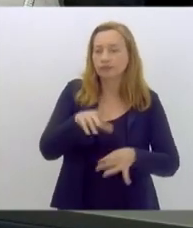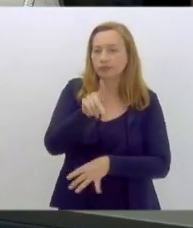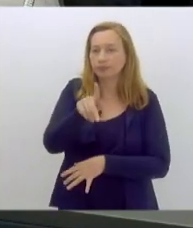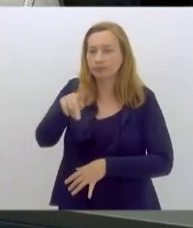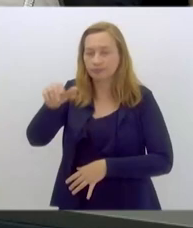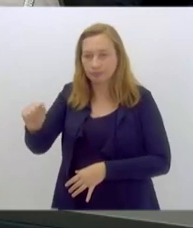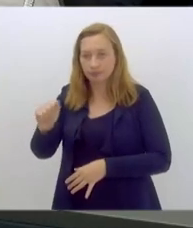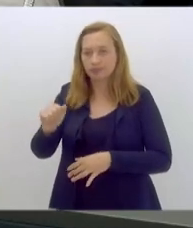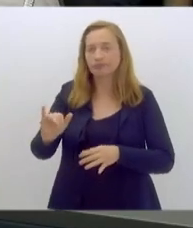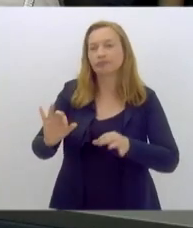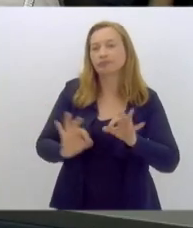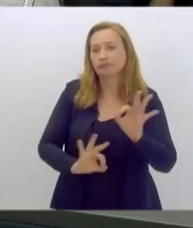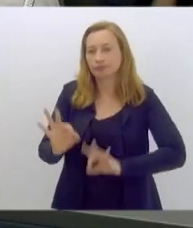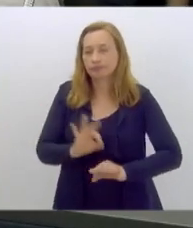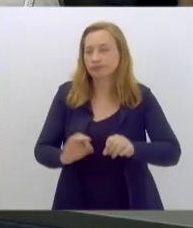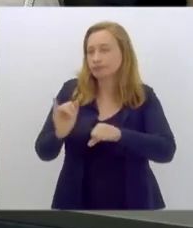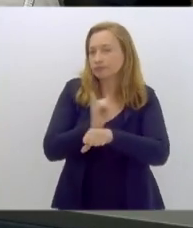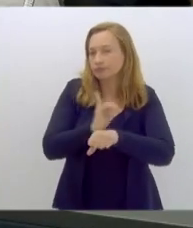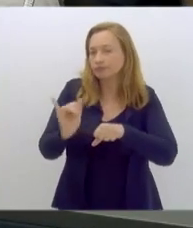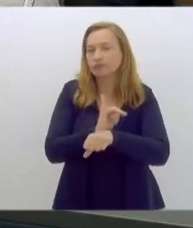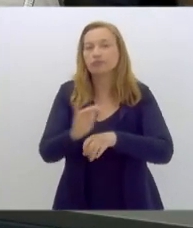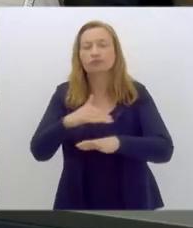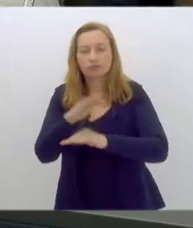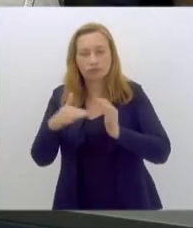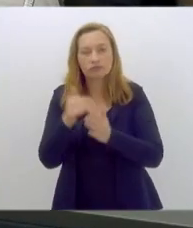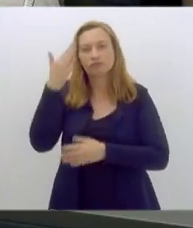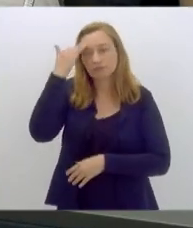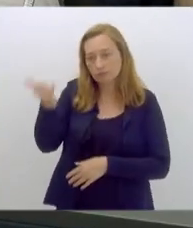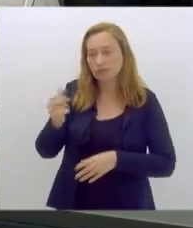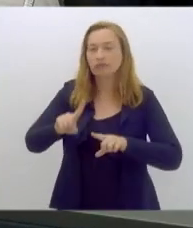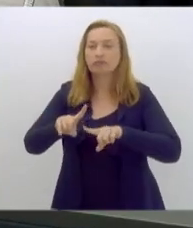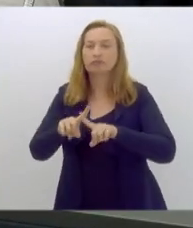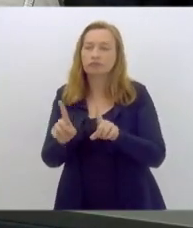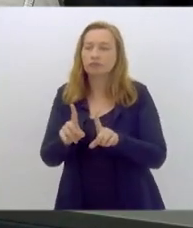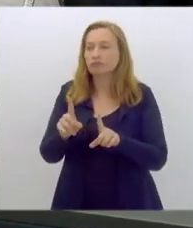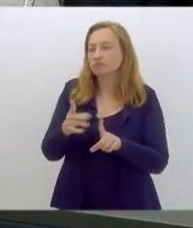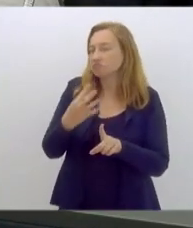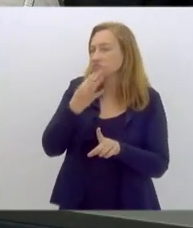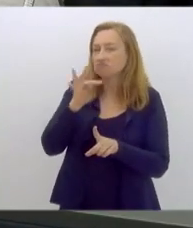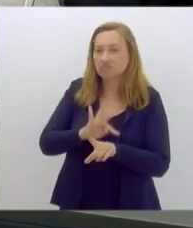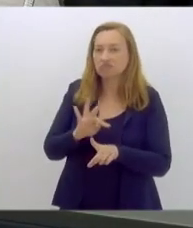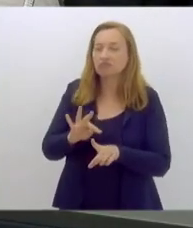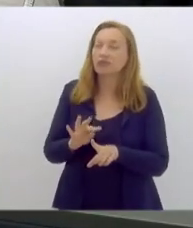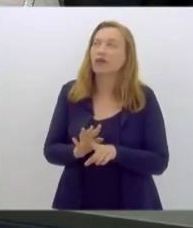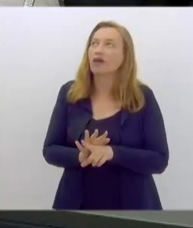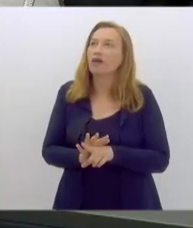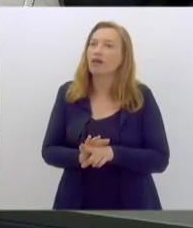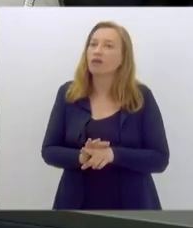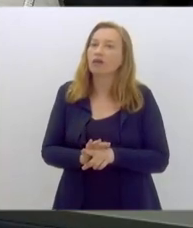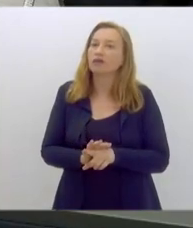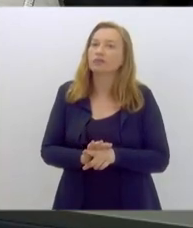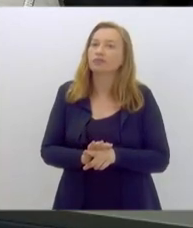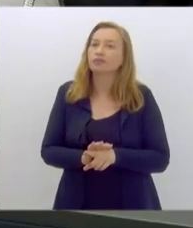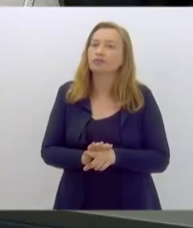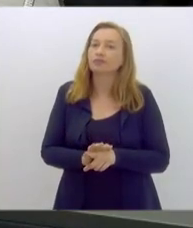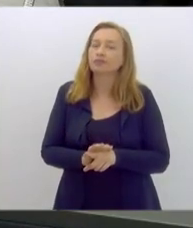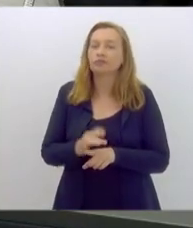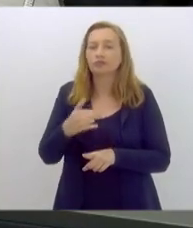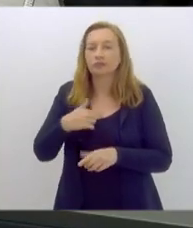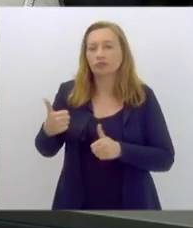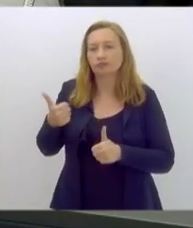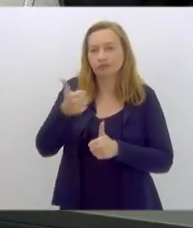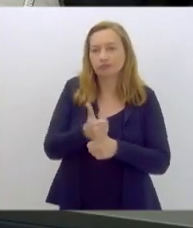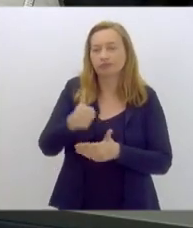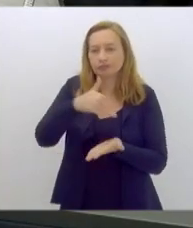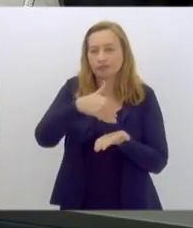PPA o planejamento estratégico Acho que todos sabem aqui mas para aqueles que não sabem assim que que eu assumi